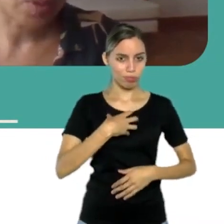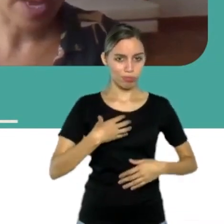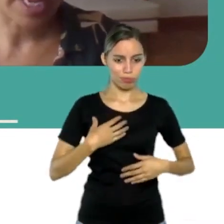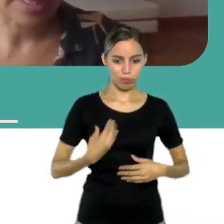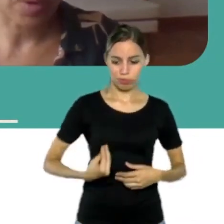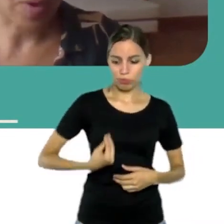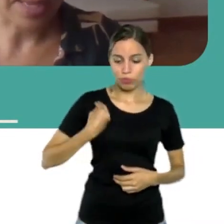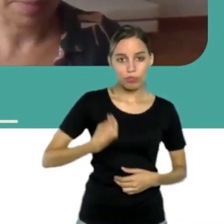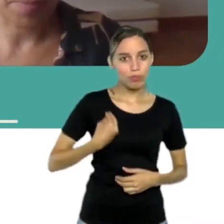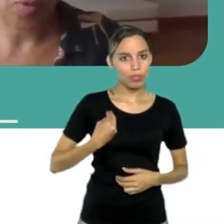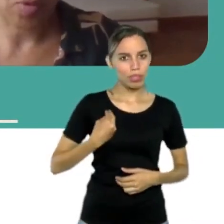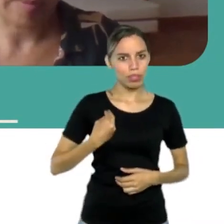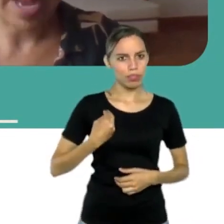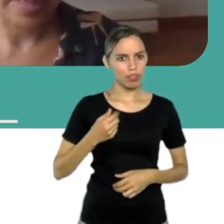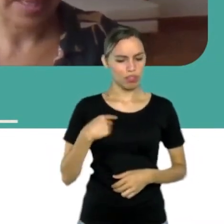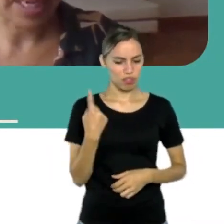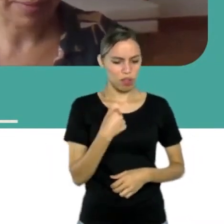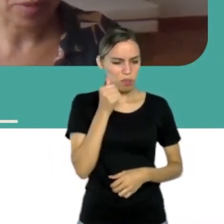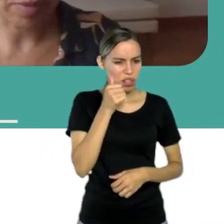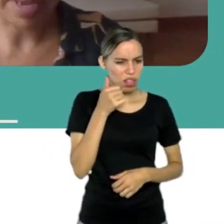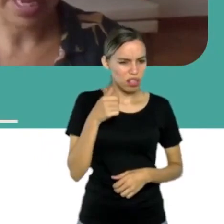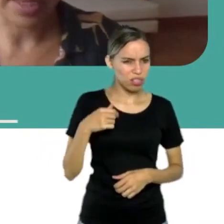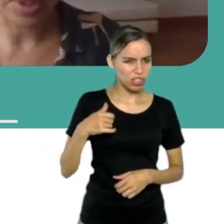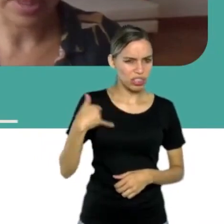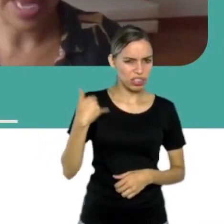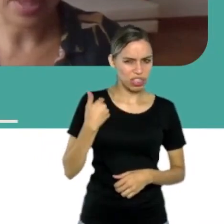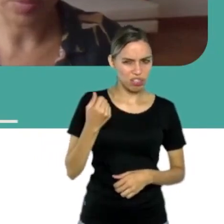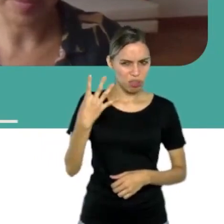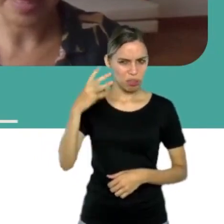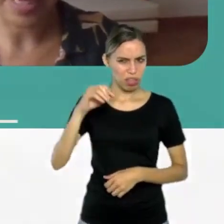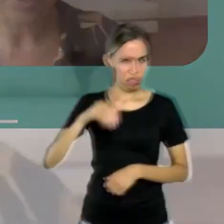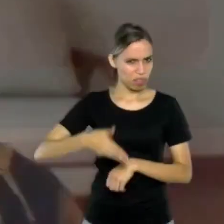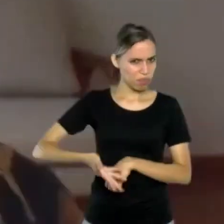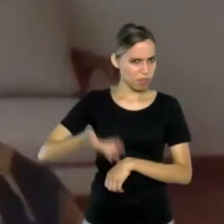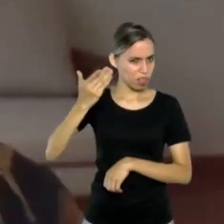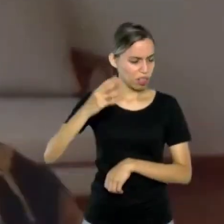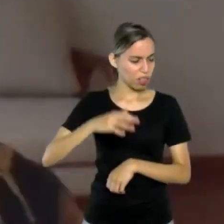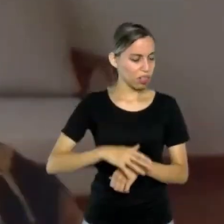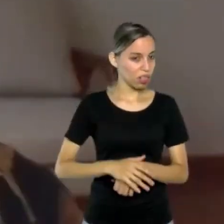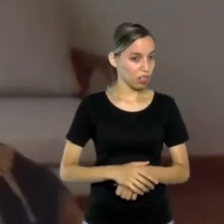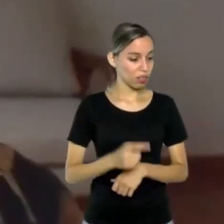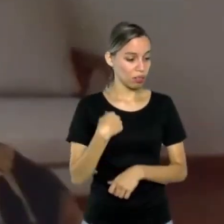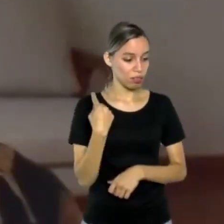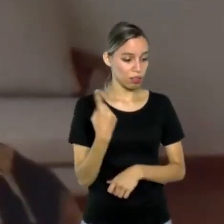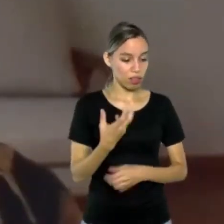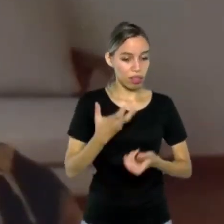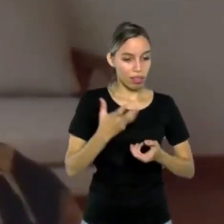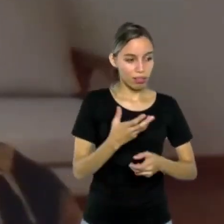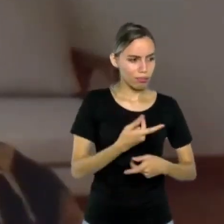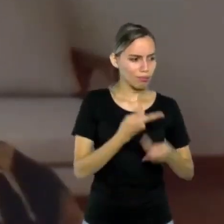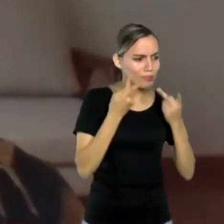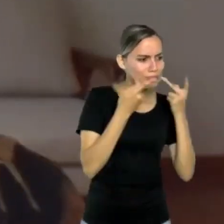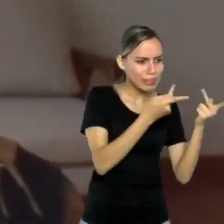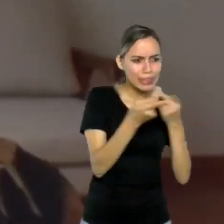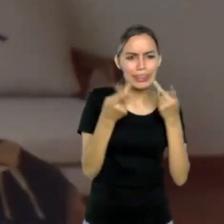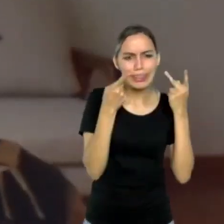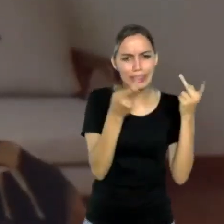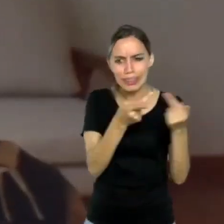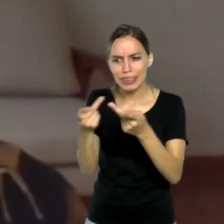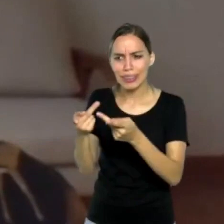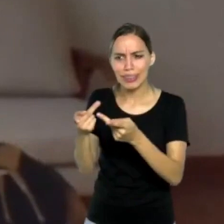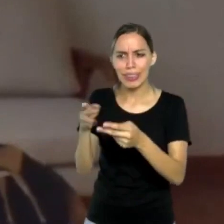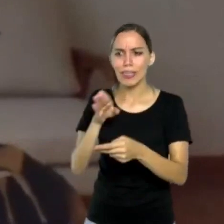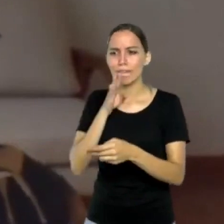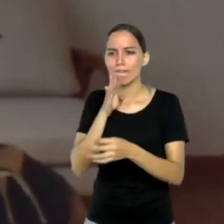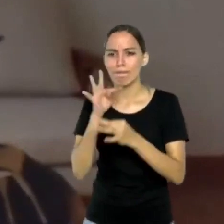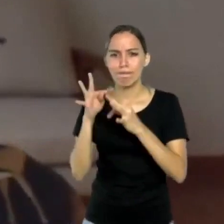que temos 40, quase pouco mais, e queremos uma maneira de andar sobre uma cidade inteira, um país inteiro, ou em partes, ou só um